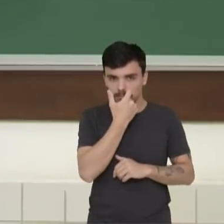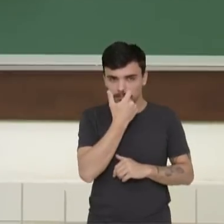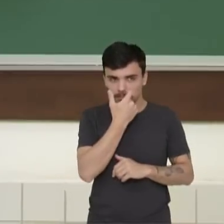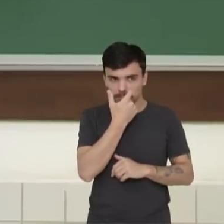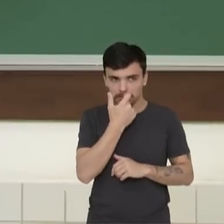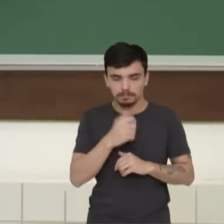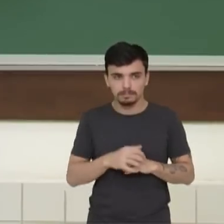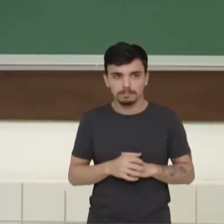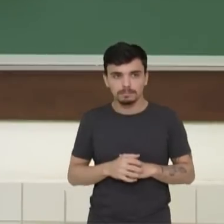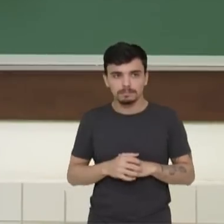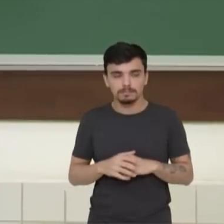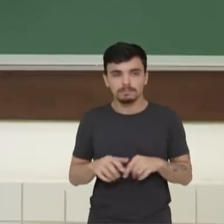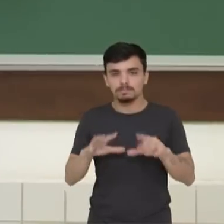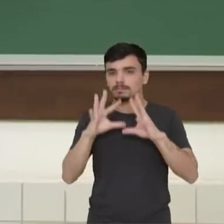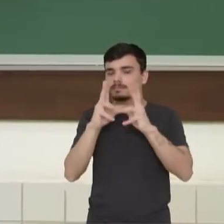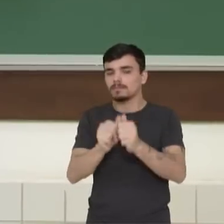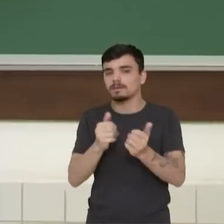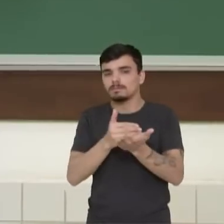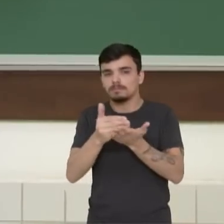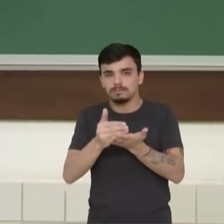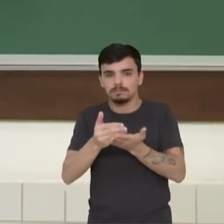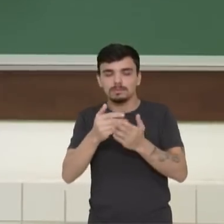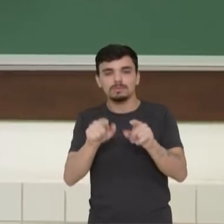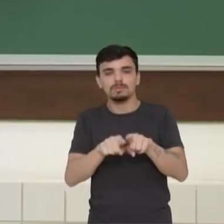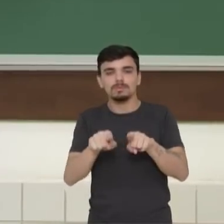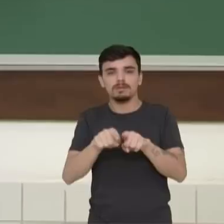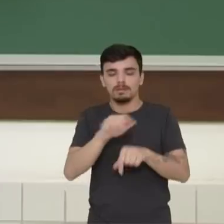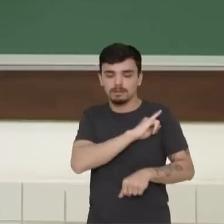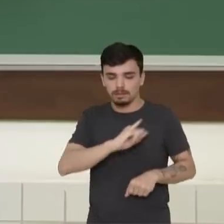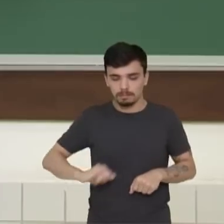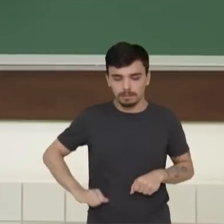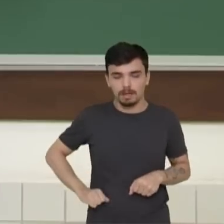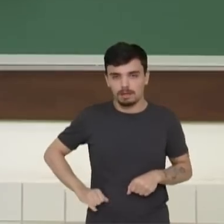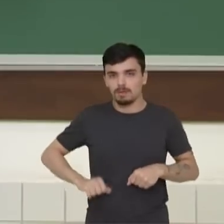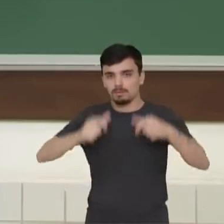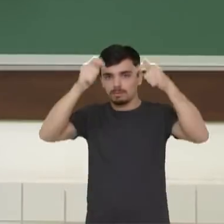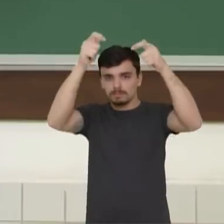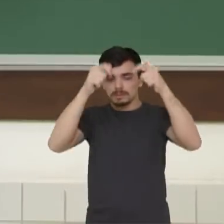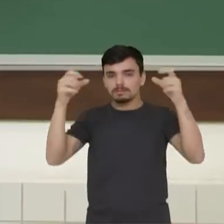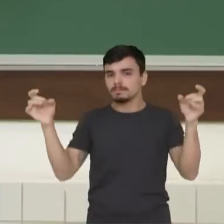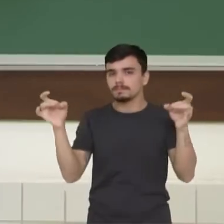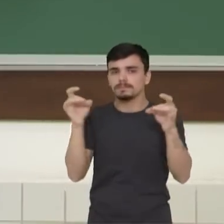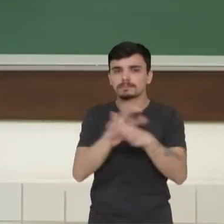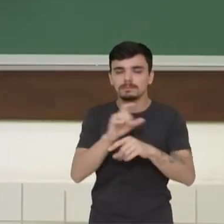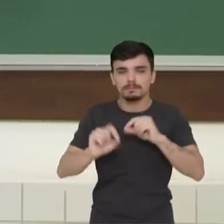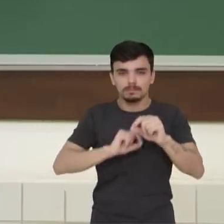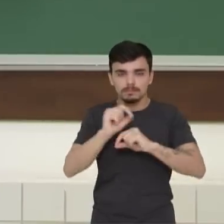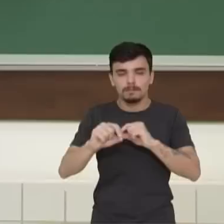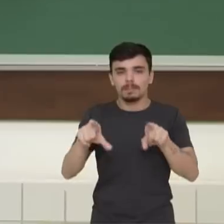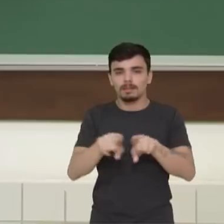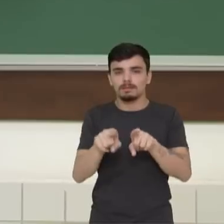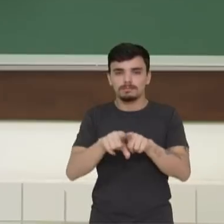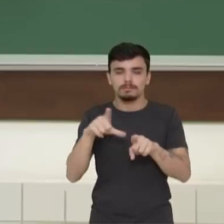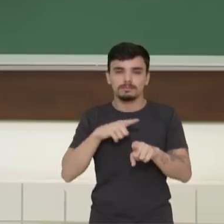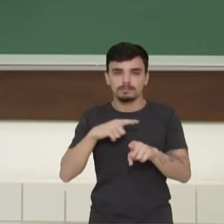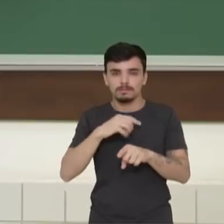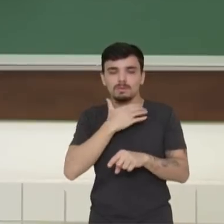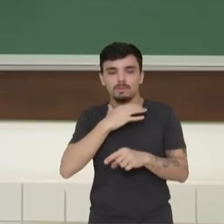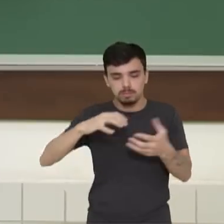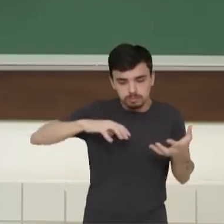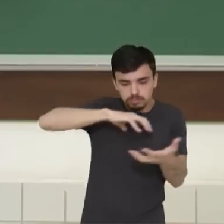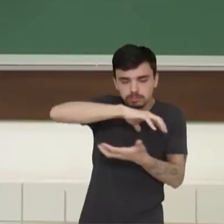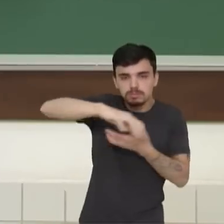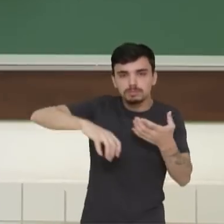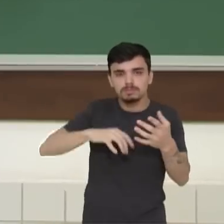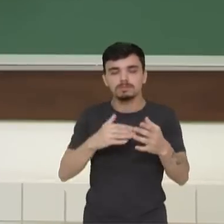tudo começa com a queda do Império Romano. O grande Império Romano começa a ter uma série de crises e no meio